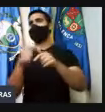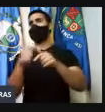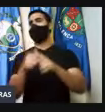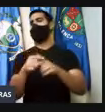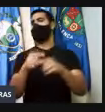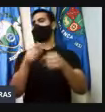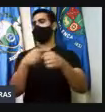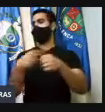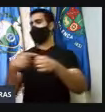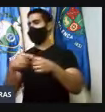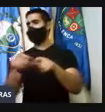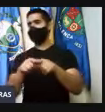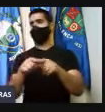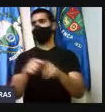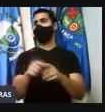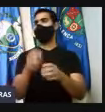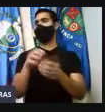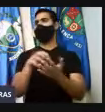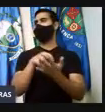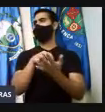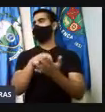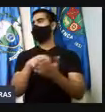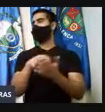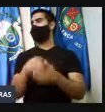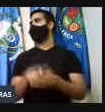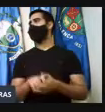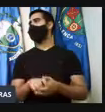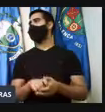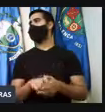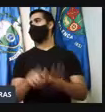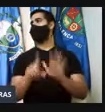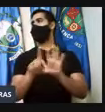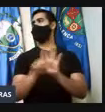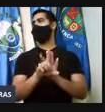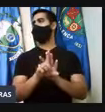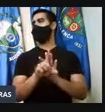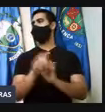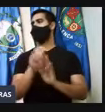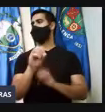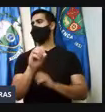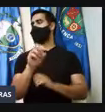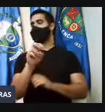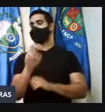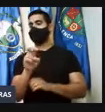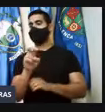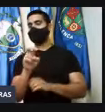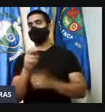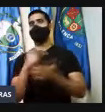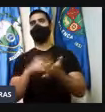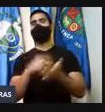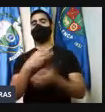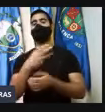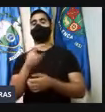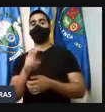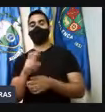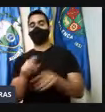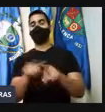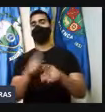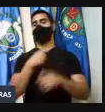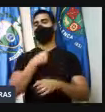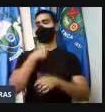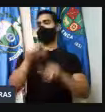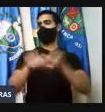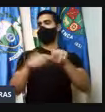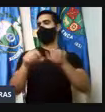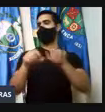Urbanismo, Infraestrutura e Transporte para a Lei Complementar 05, mensagem 35 do Poder Executivo. Altera